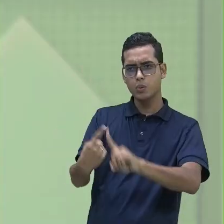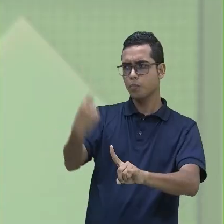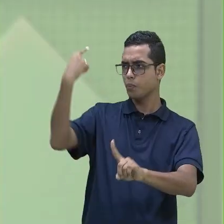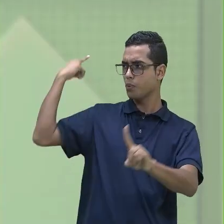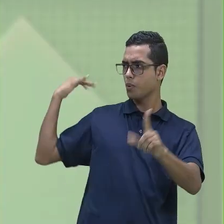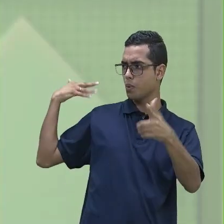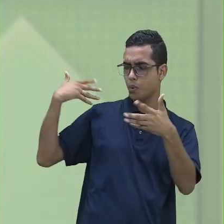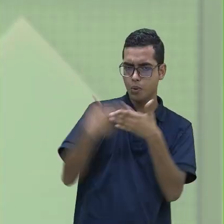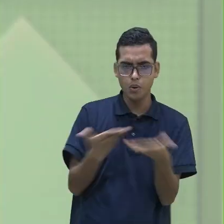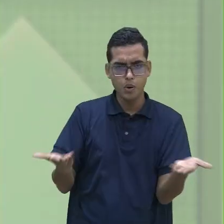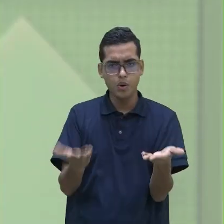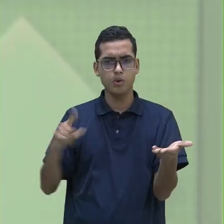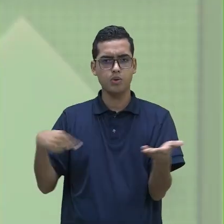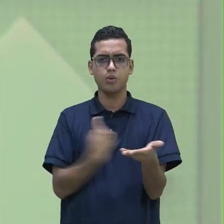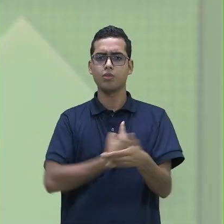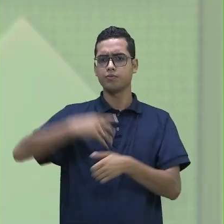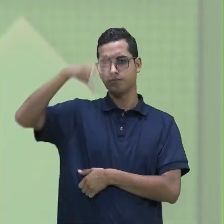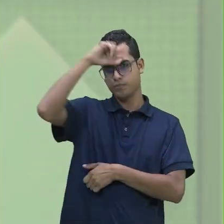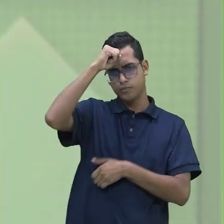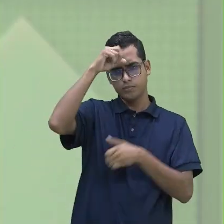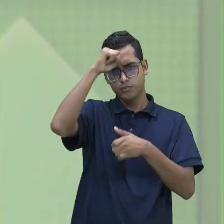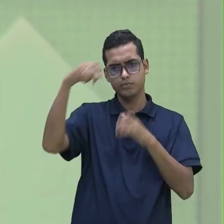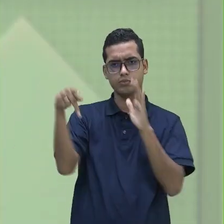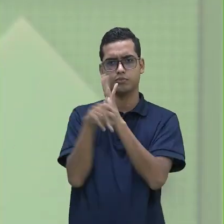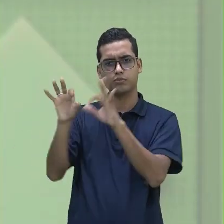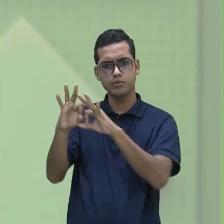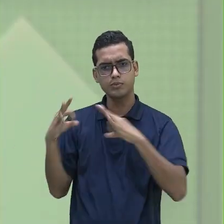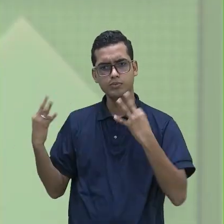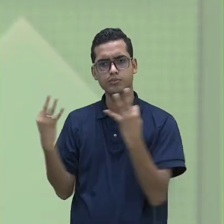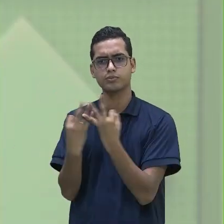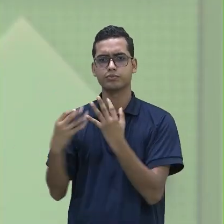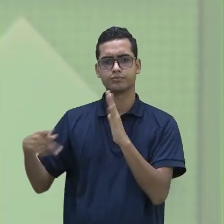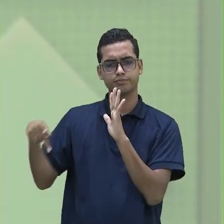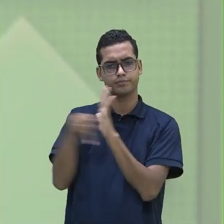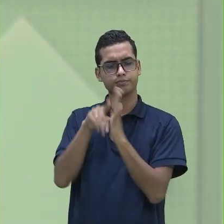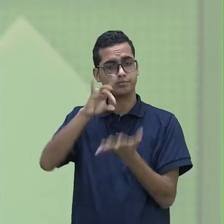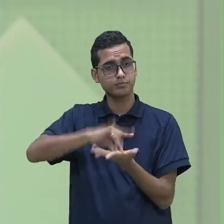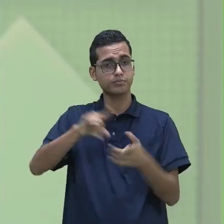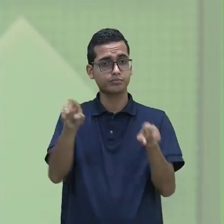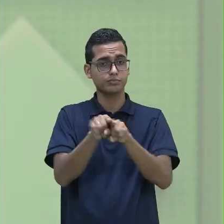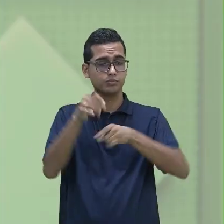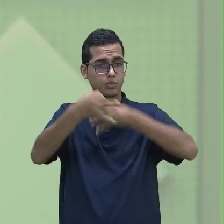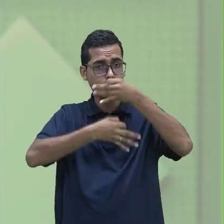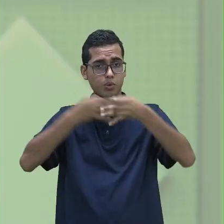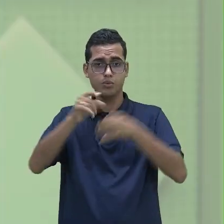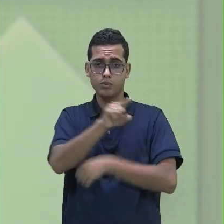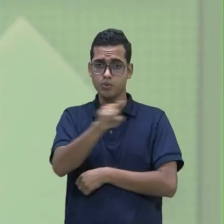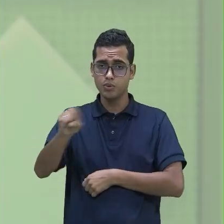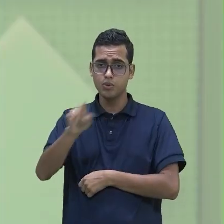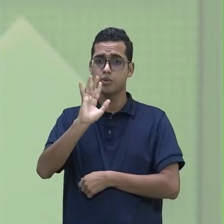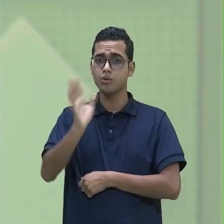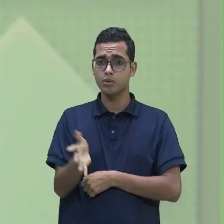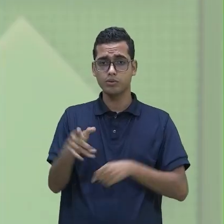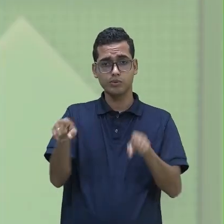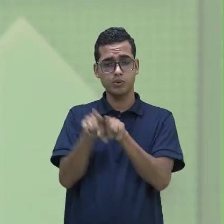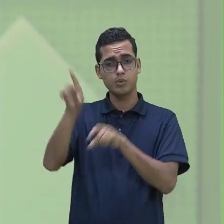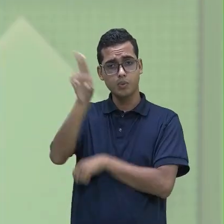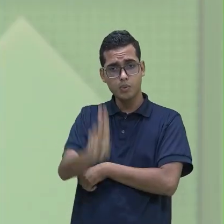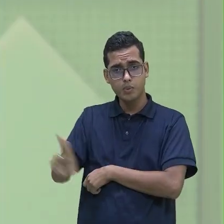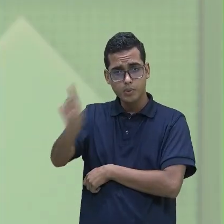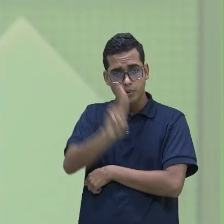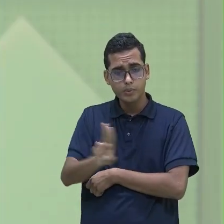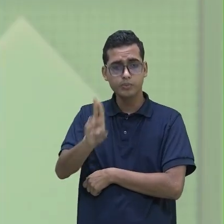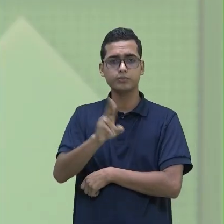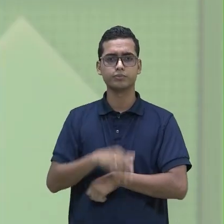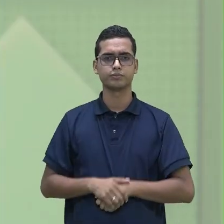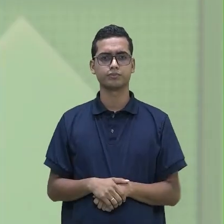nós aprendemos com a nossa família. Só que, como eu comentei também com vocês, para que esse uso